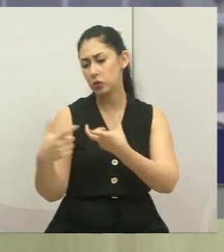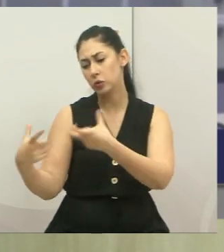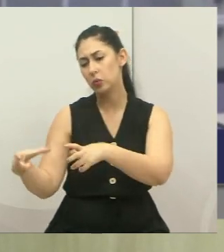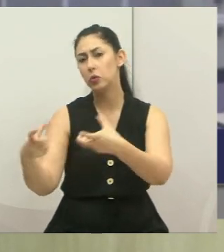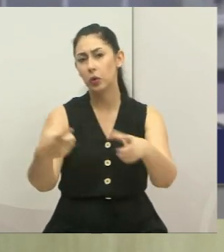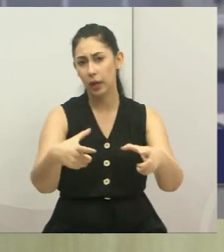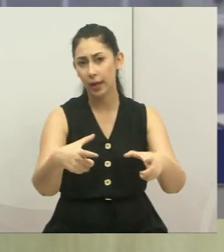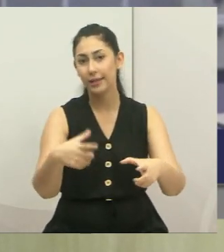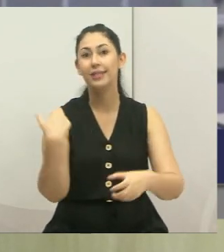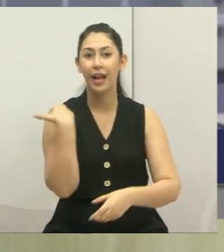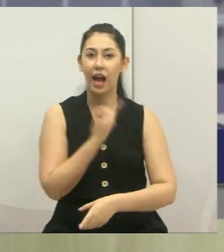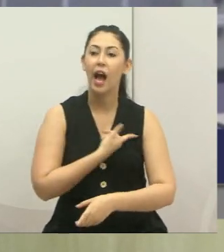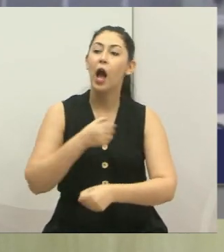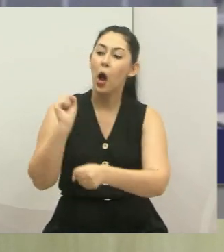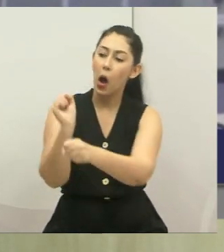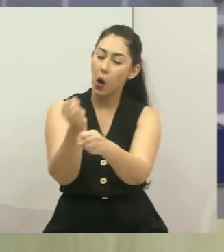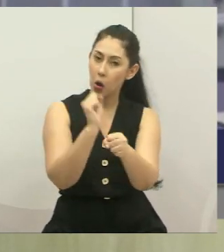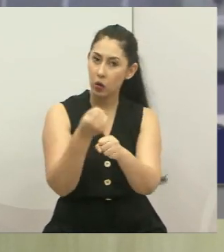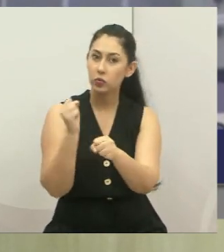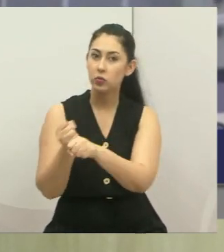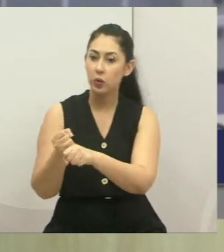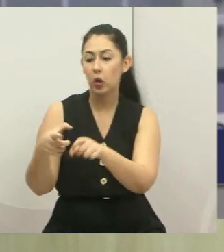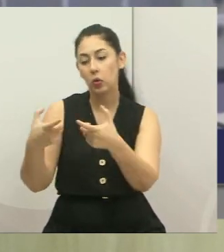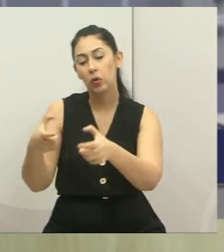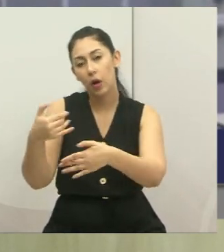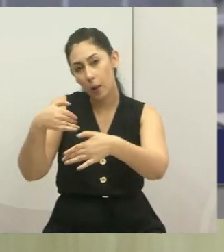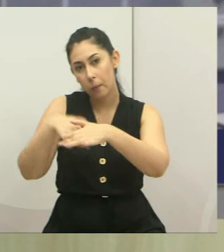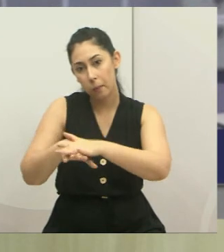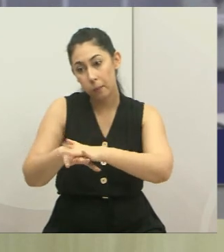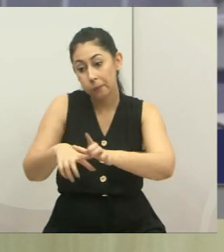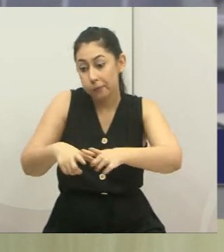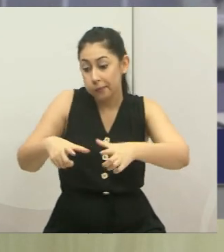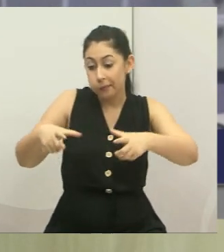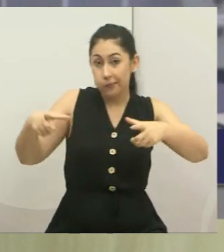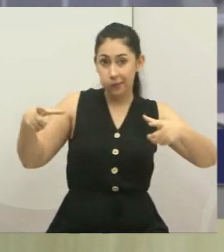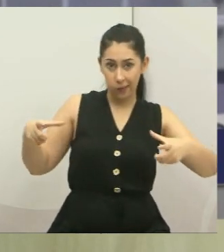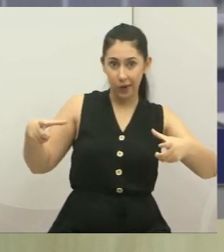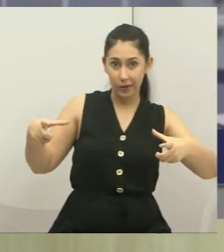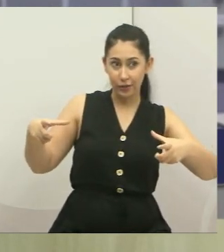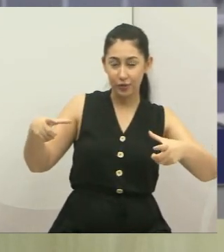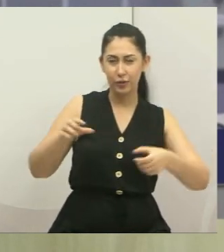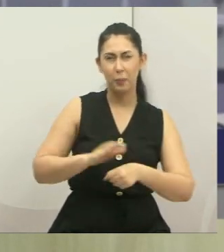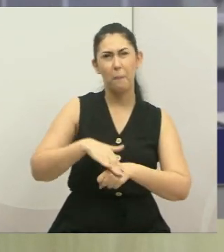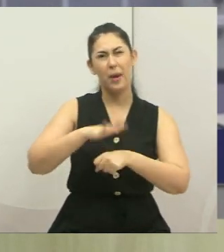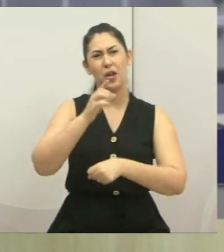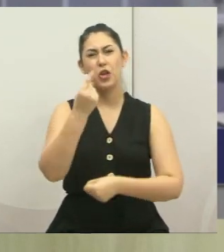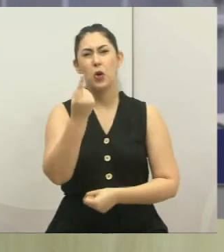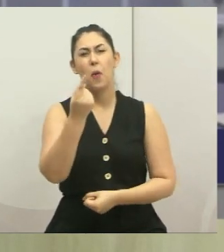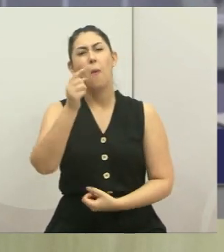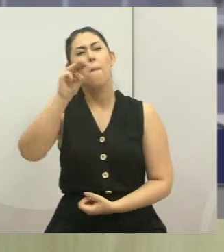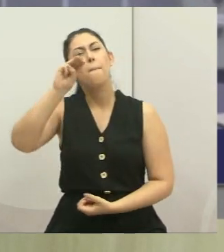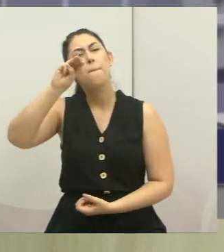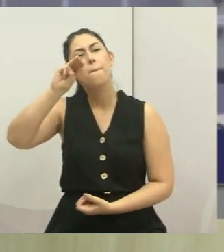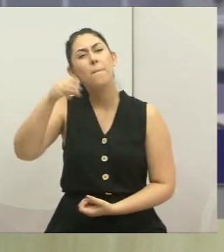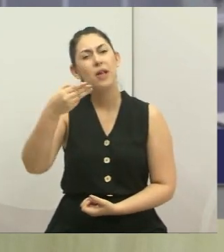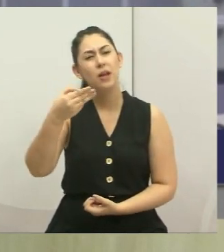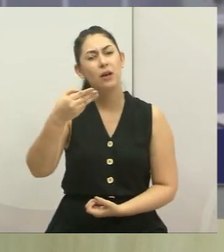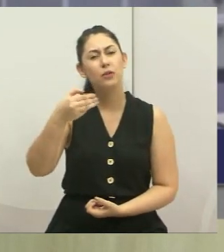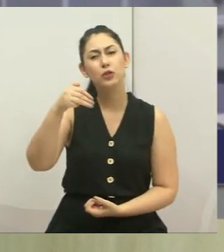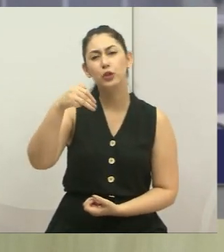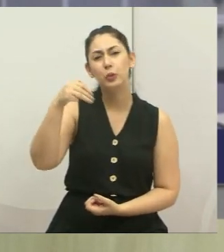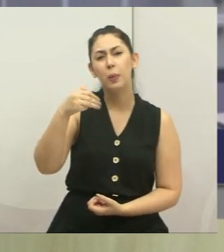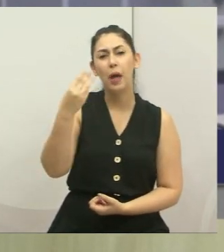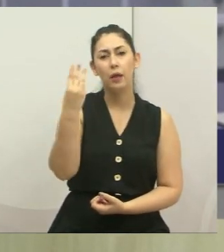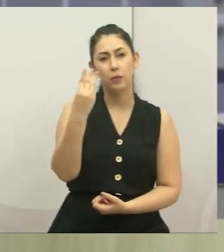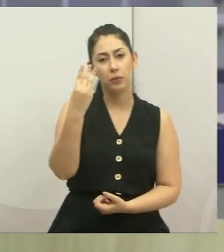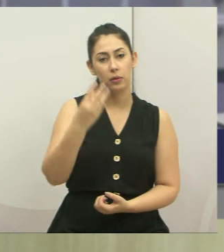receberão reservatórios aí de porte considerável, acima de 1 milhão de metros cúbicos.